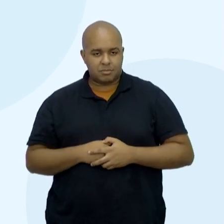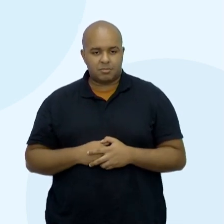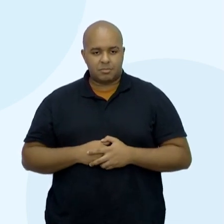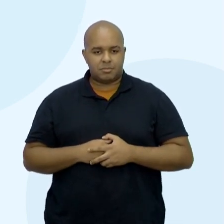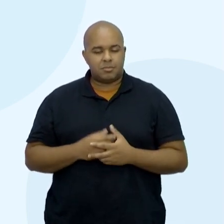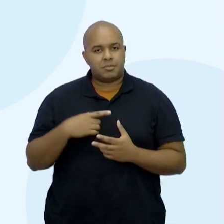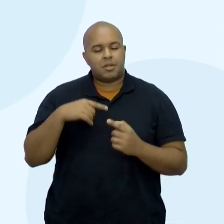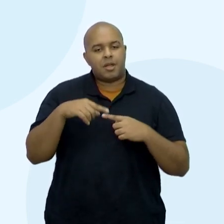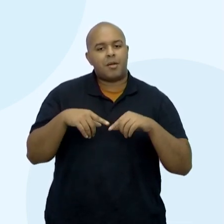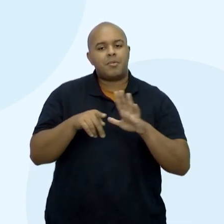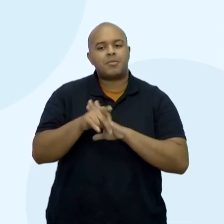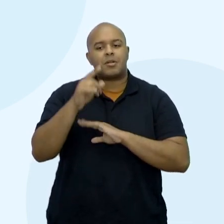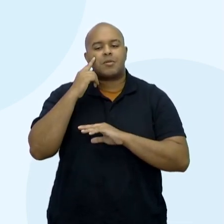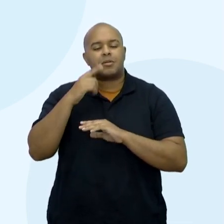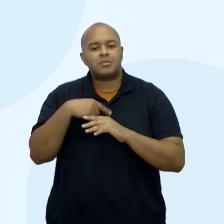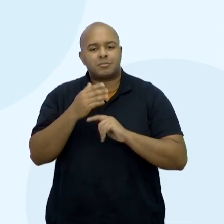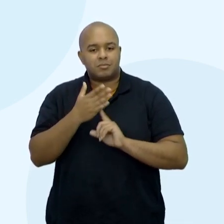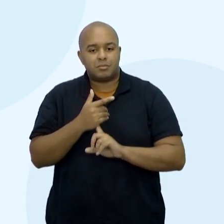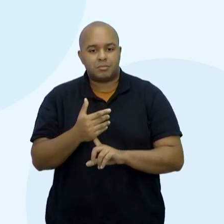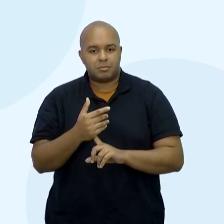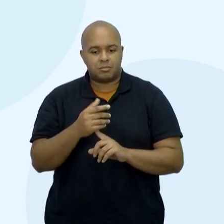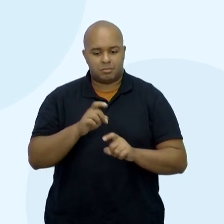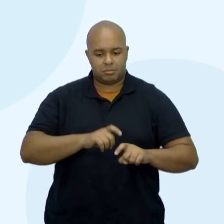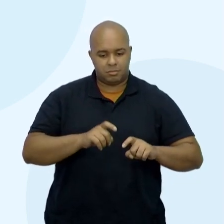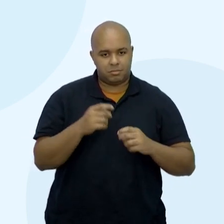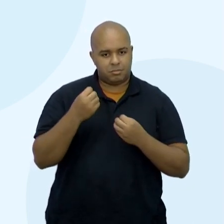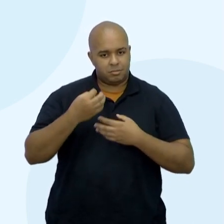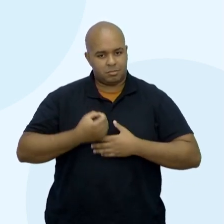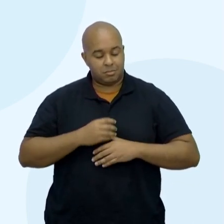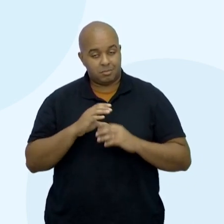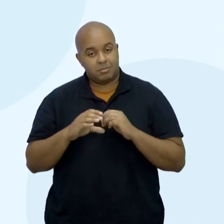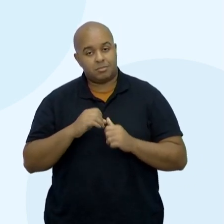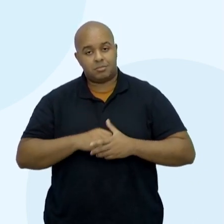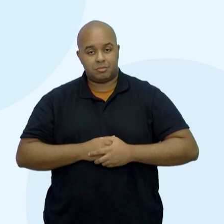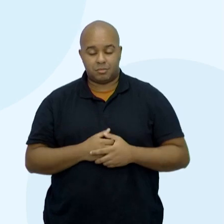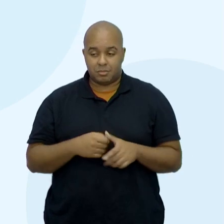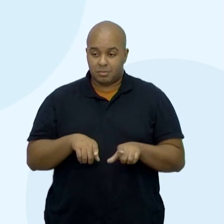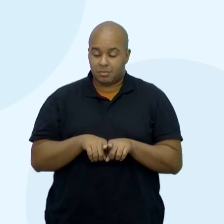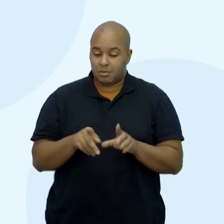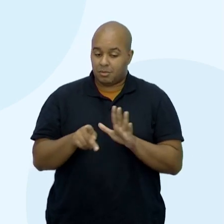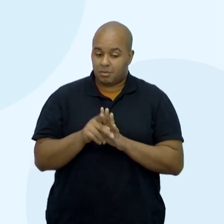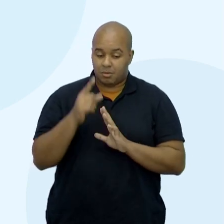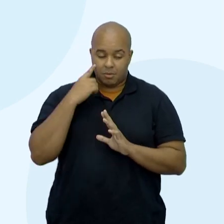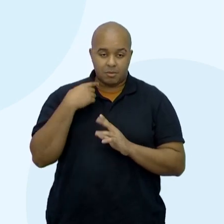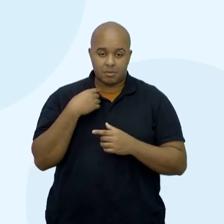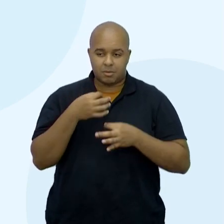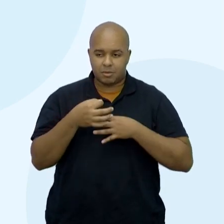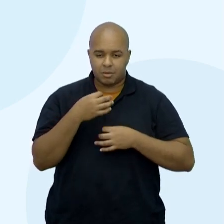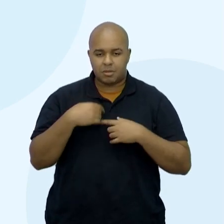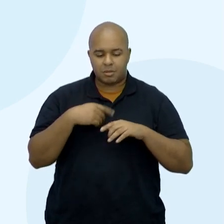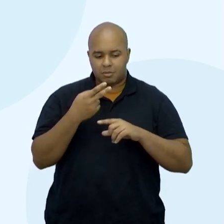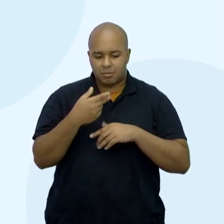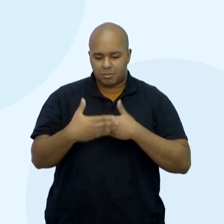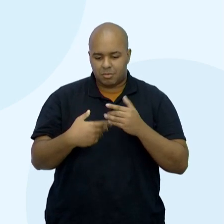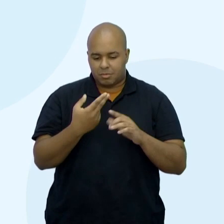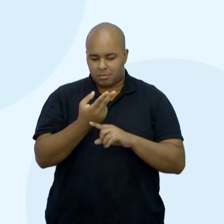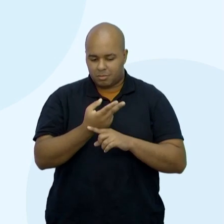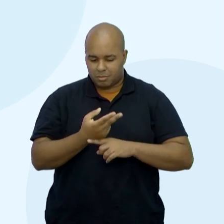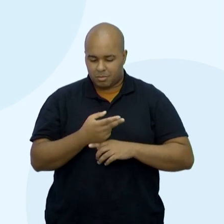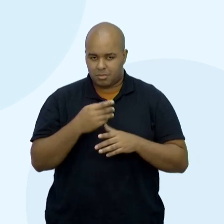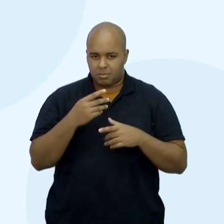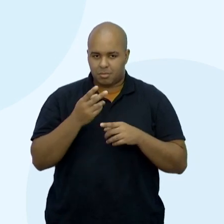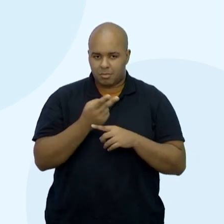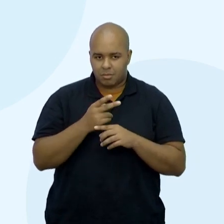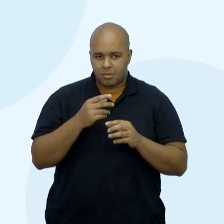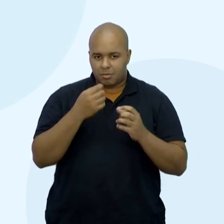habilidades, estão voltadas aí às tecnologias digitais da informação e comunicação e à apropriação crítica de processo de pesquisa e busca de